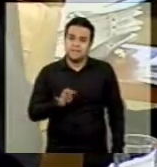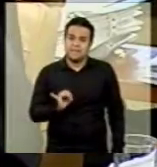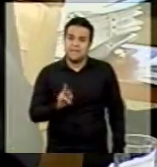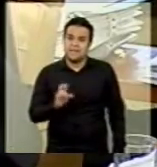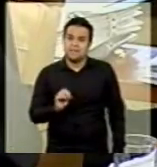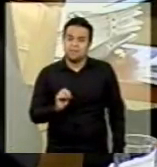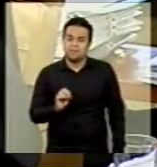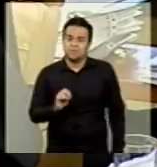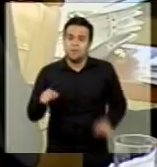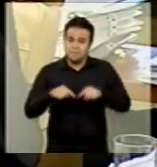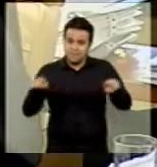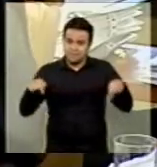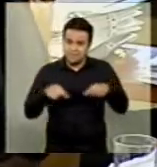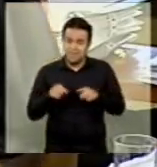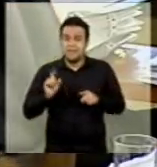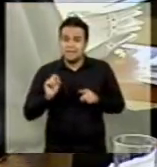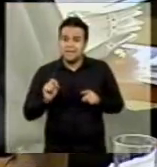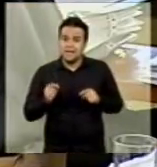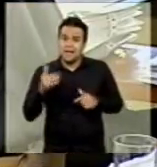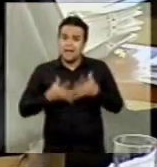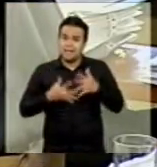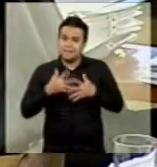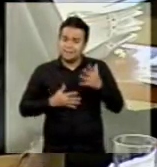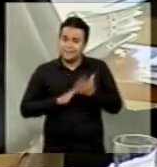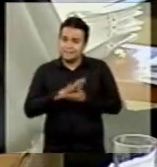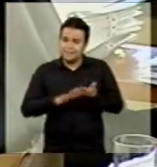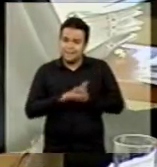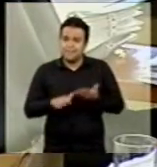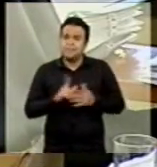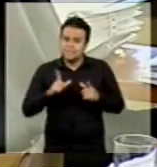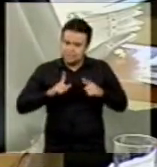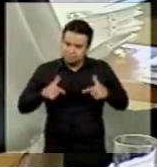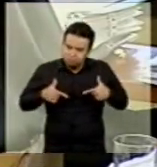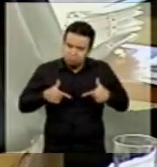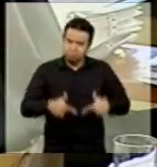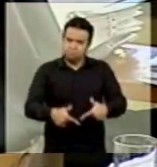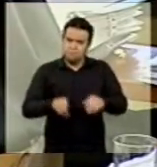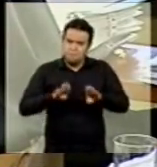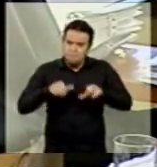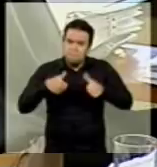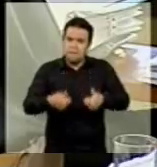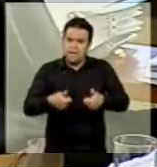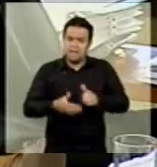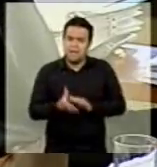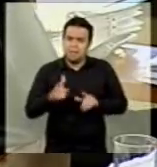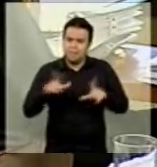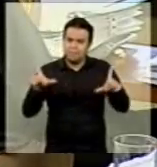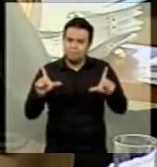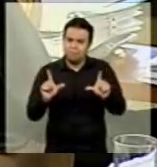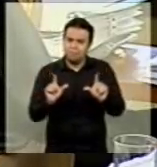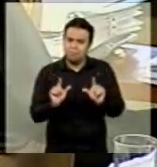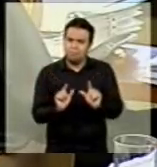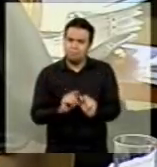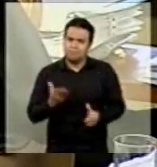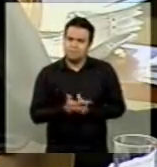que impede o funcionamento da corte. Aliás, essa corte nada impede o funcionamento, ela sempre funciona e funciona muito bem e vem diminuindo o seu acervo